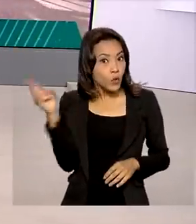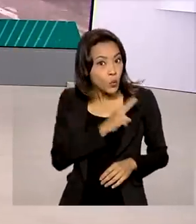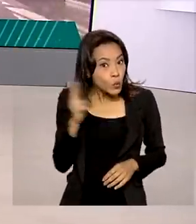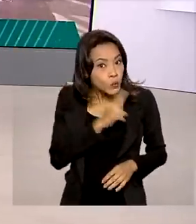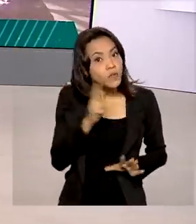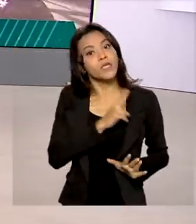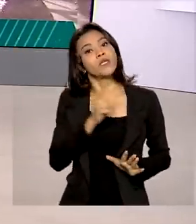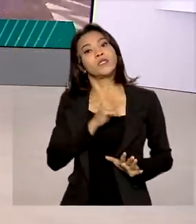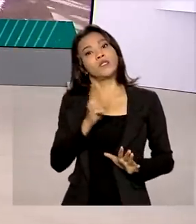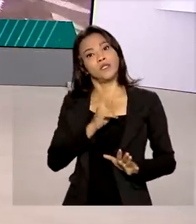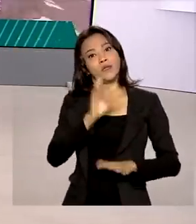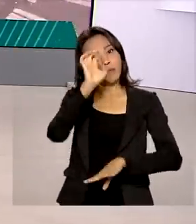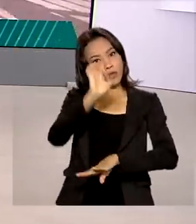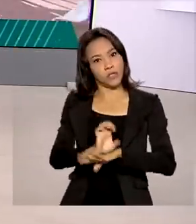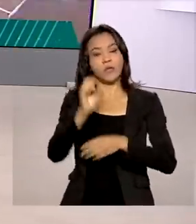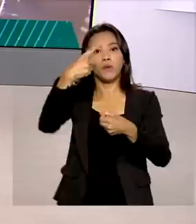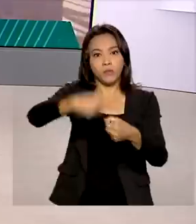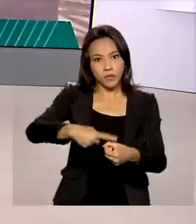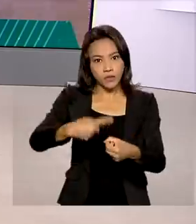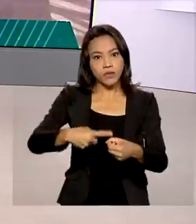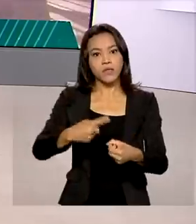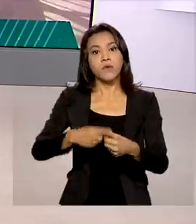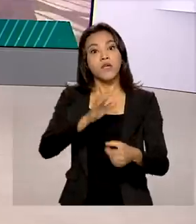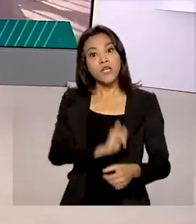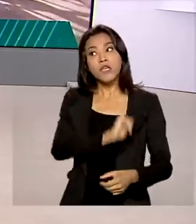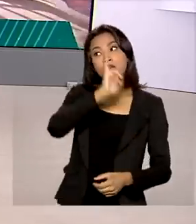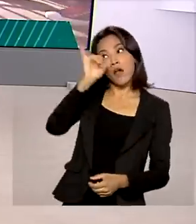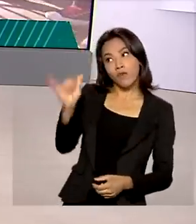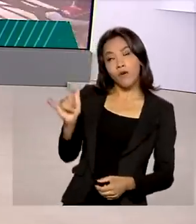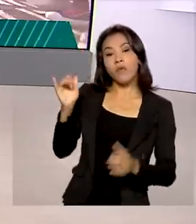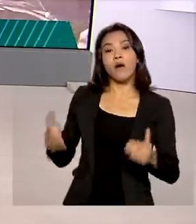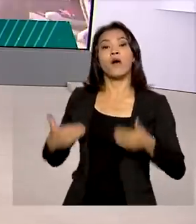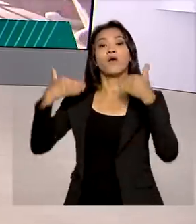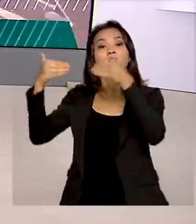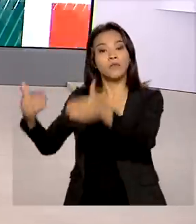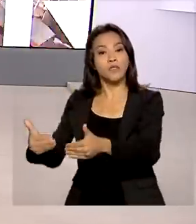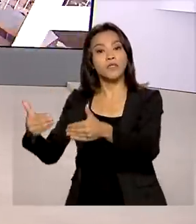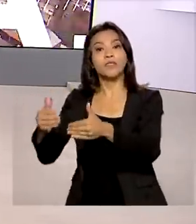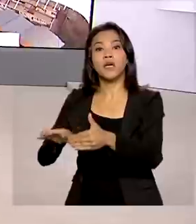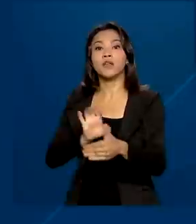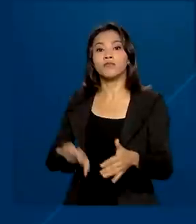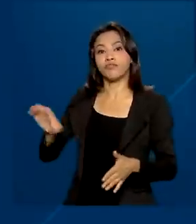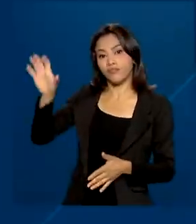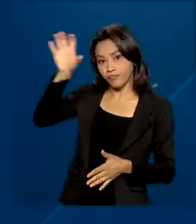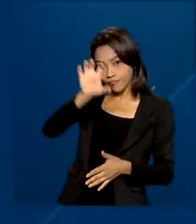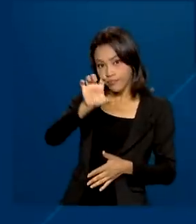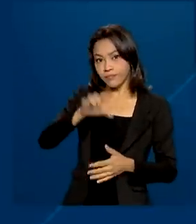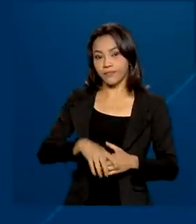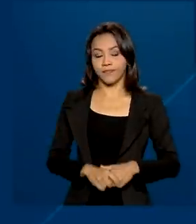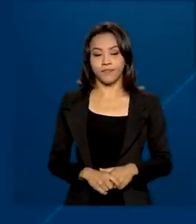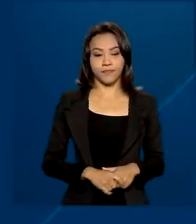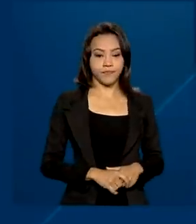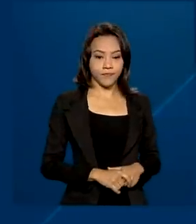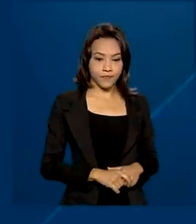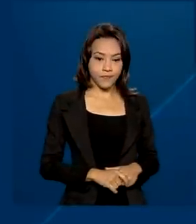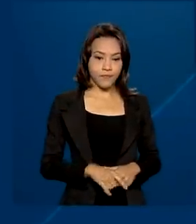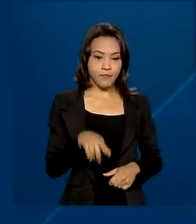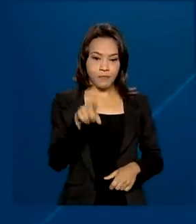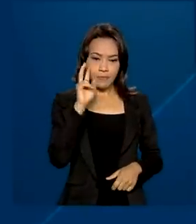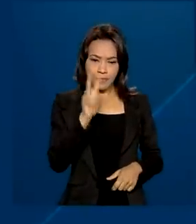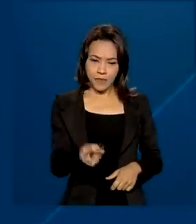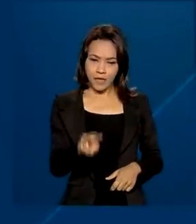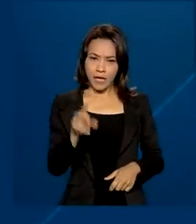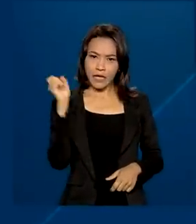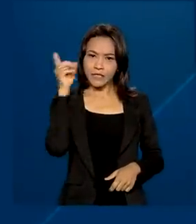por decretada pelo estado ou município e informado Almir o desenvolvimento regional E é